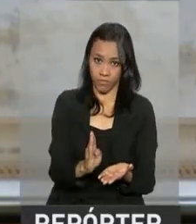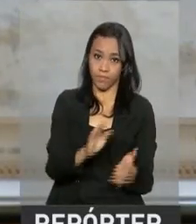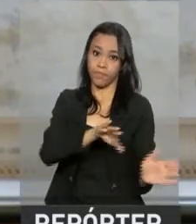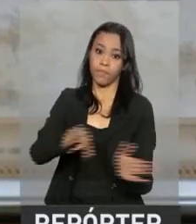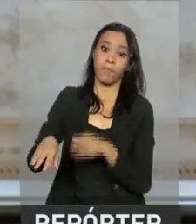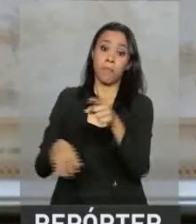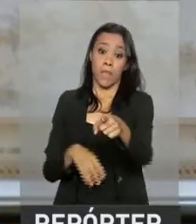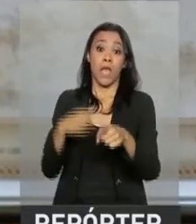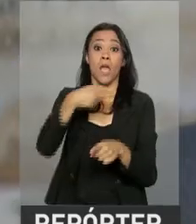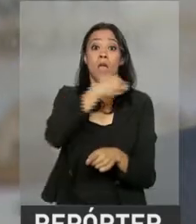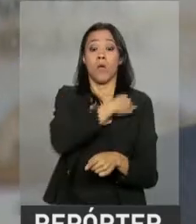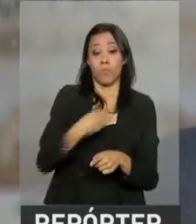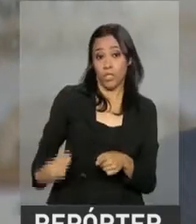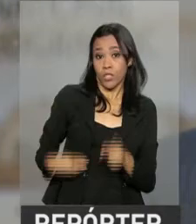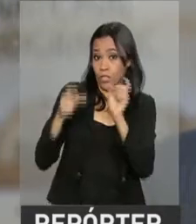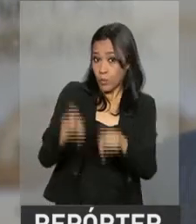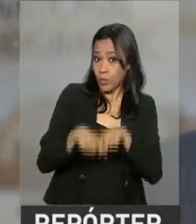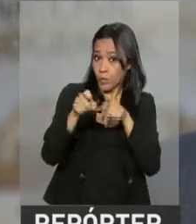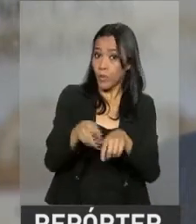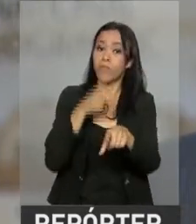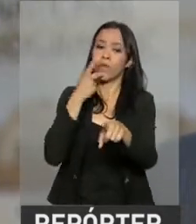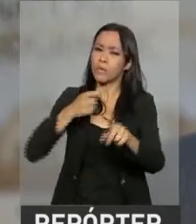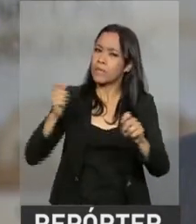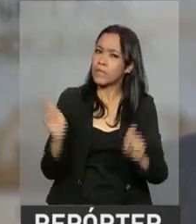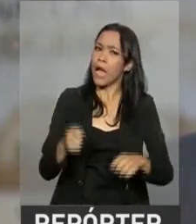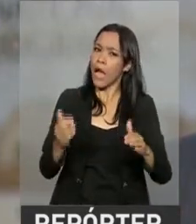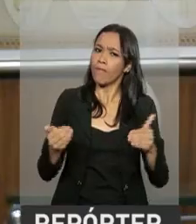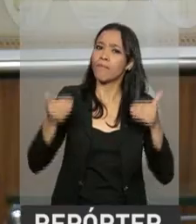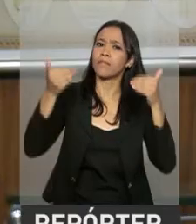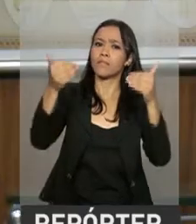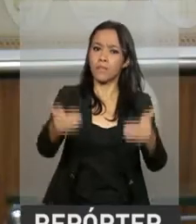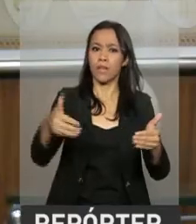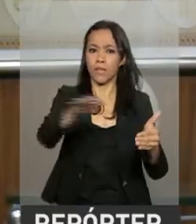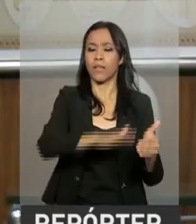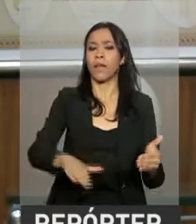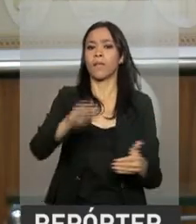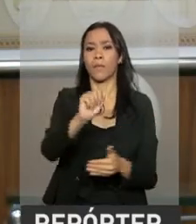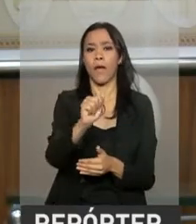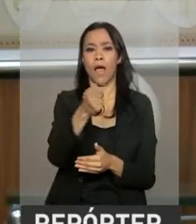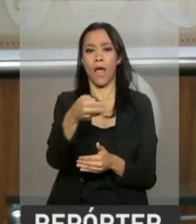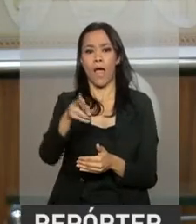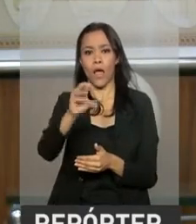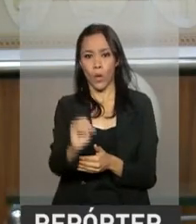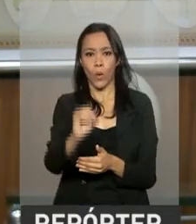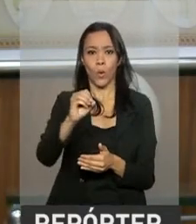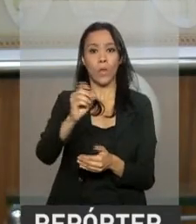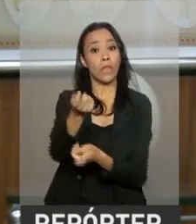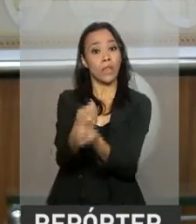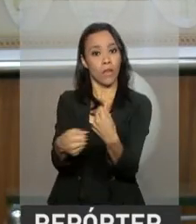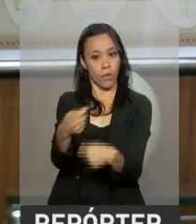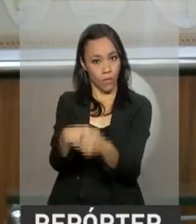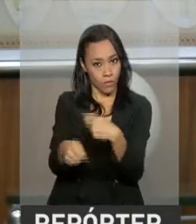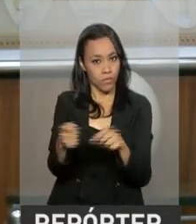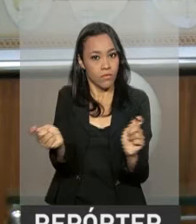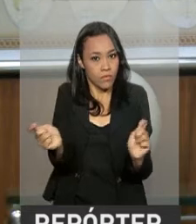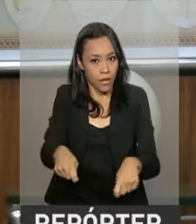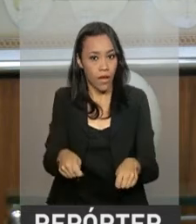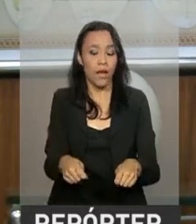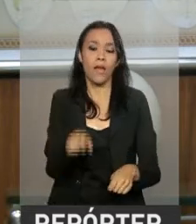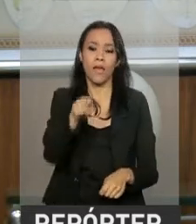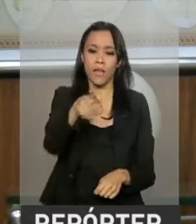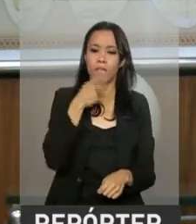há espaço também para avançar no agronegócio a gente acredita que o Agro é a